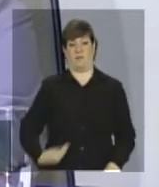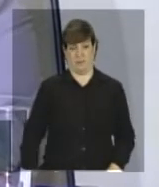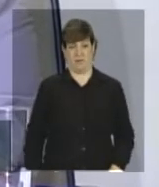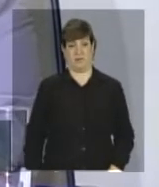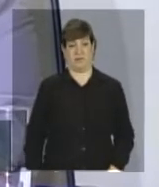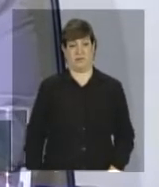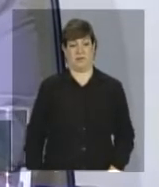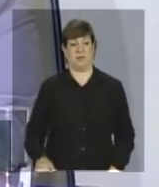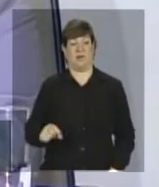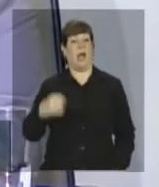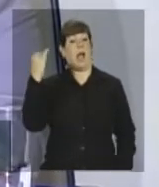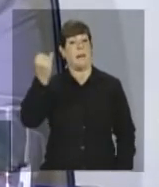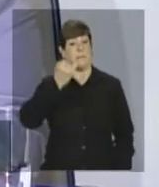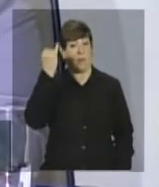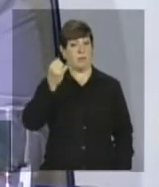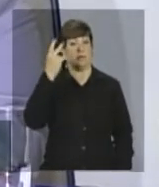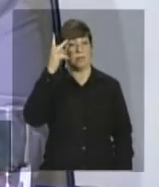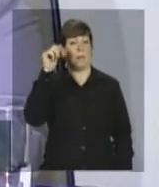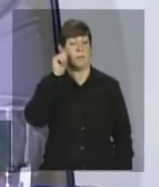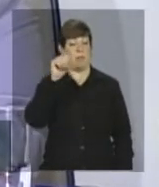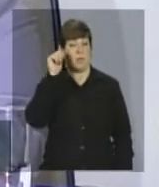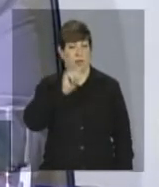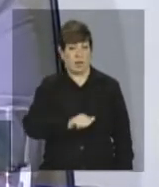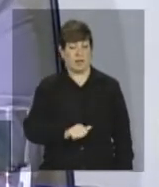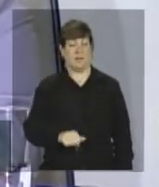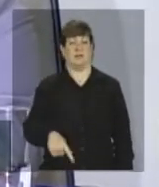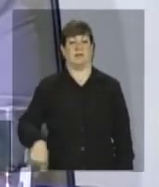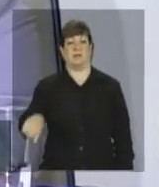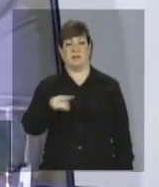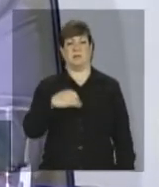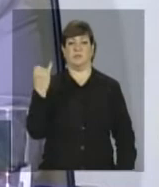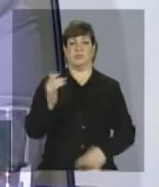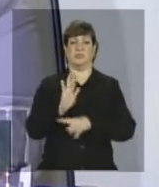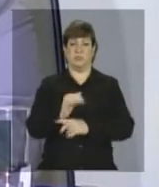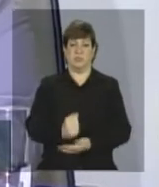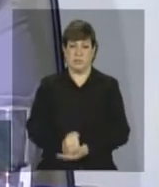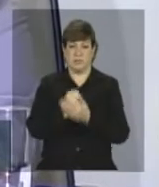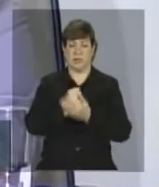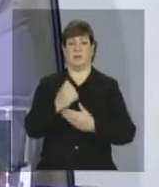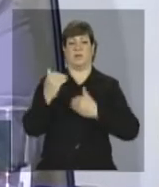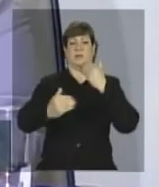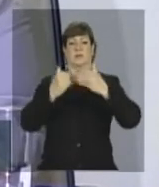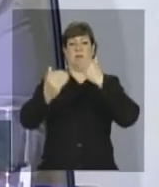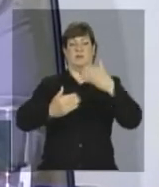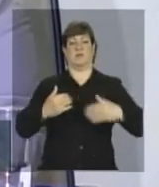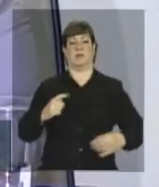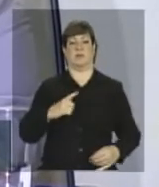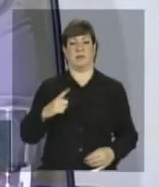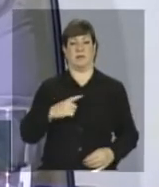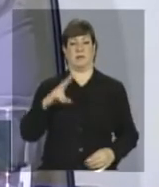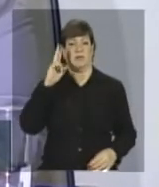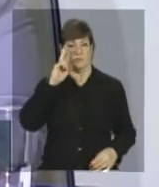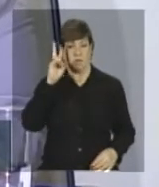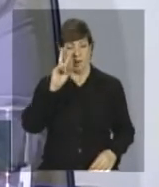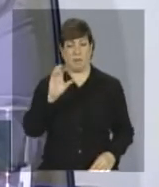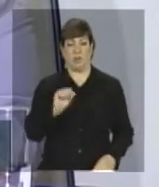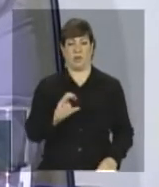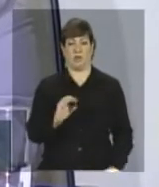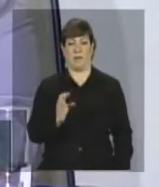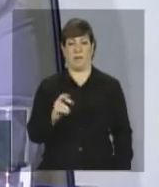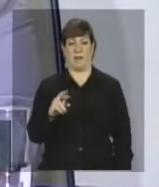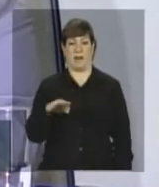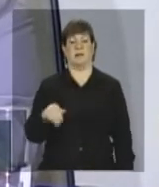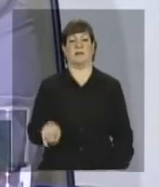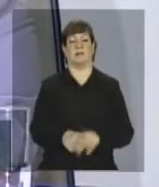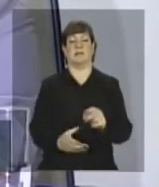a importância das mulheres na defesa e promoção do desenvolvimento sustentável, da soberania e da